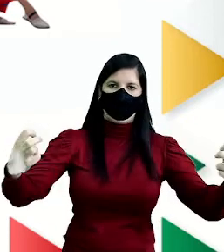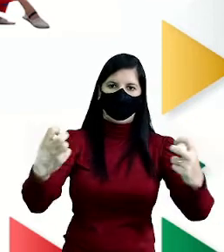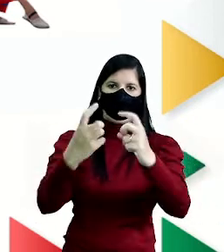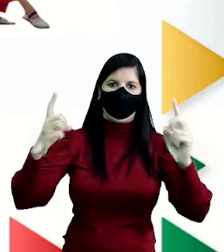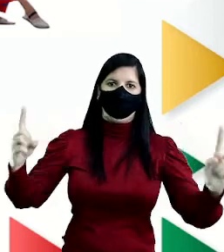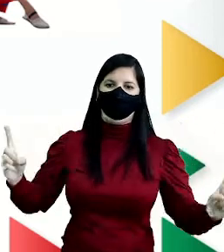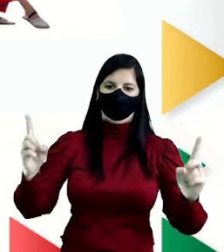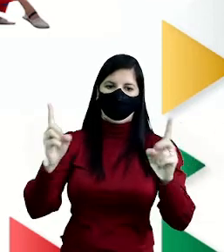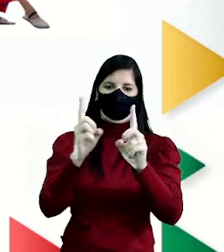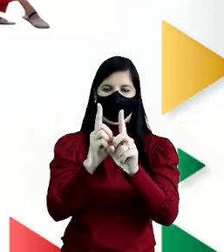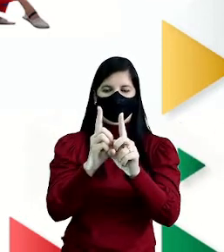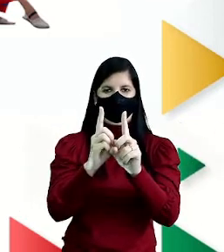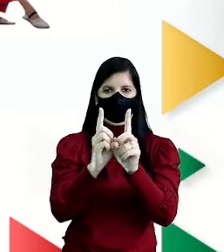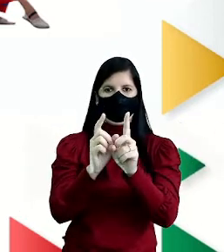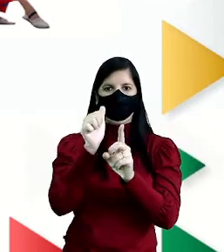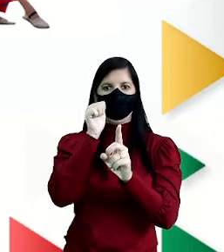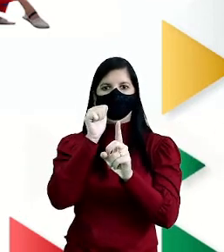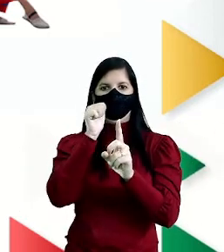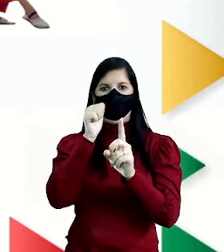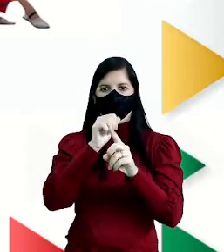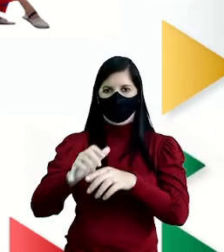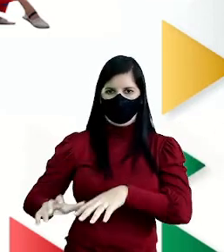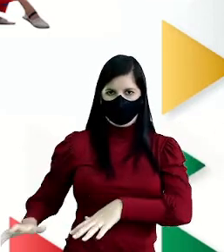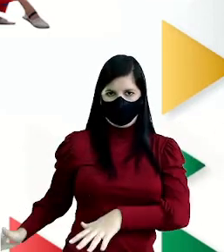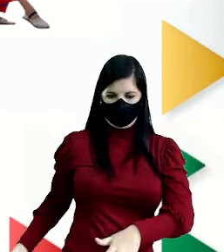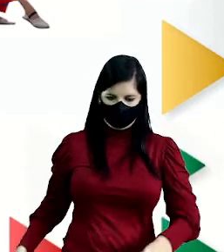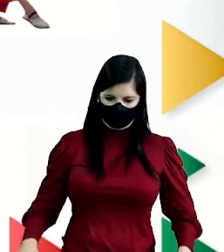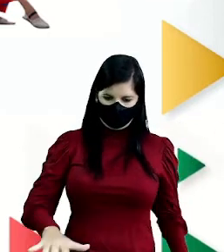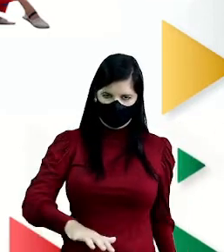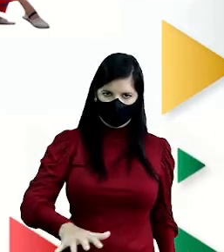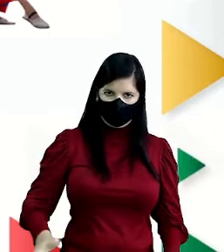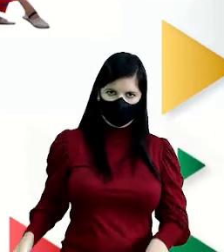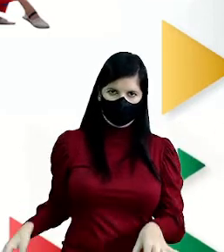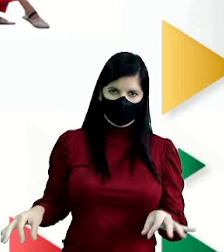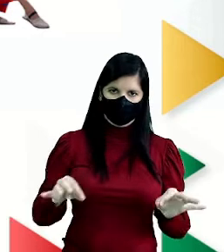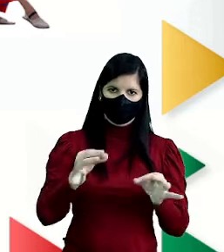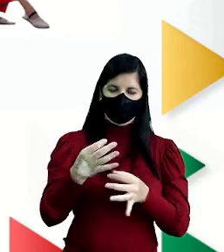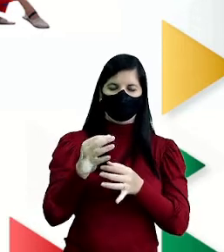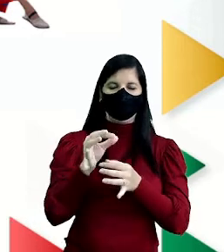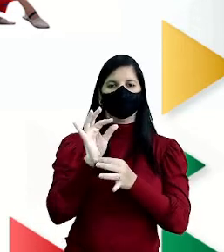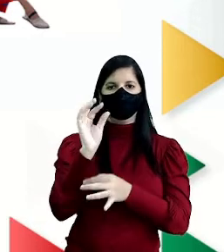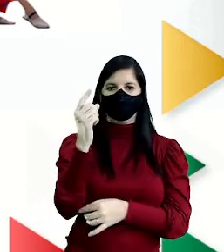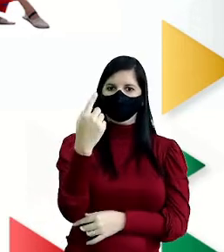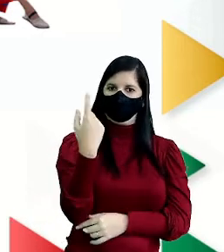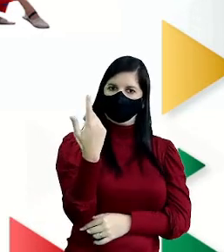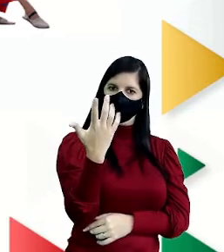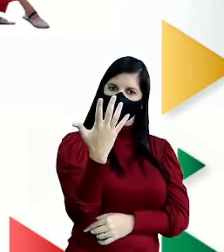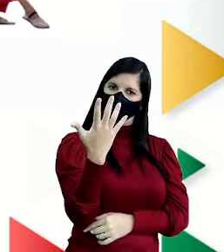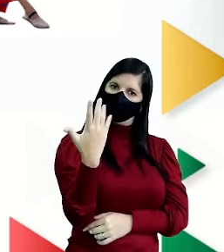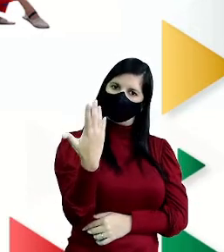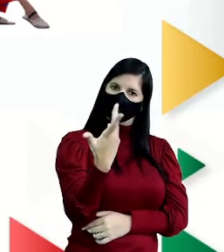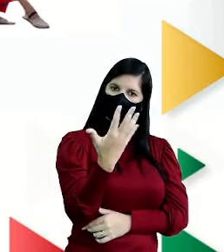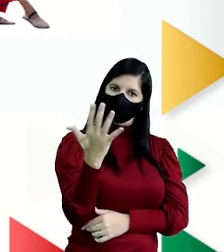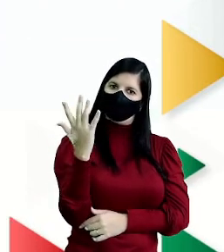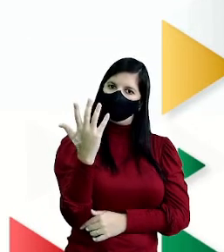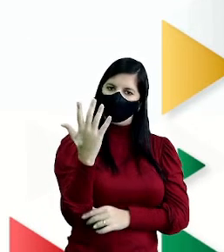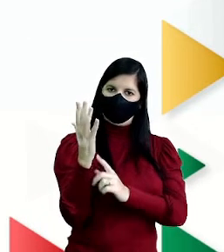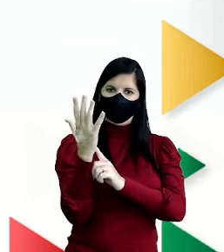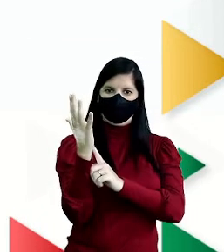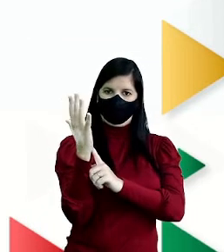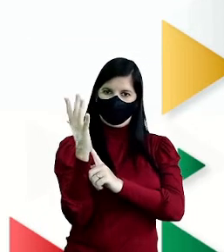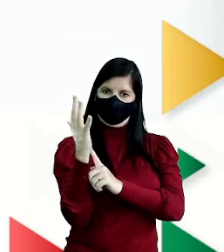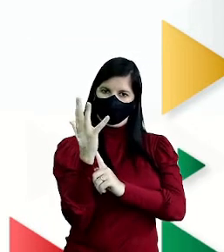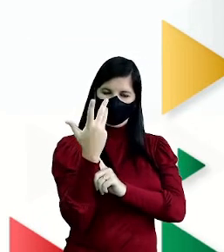lenços brilhantes. As mulheres rodam as saias compridas, segurando velas para defender o avanço dos parceiros. Então é uma dança, né, bastante